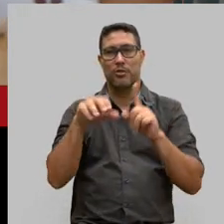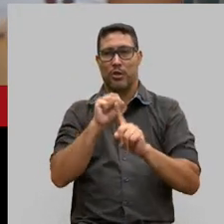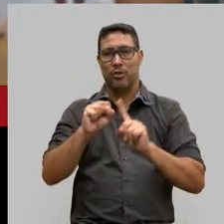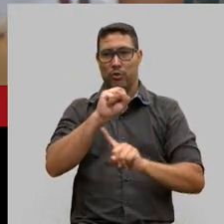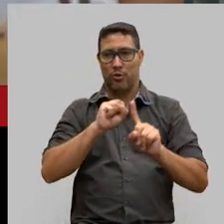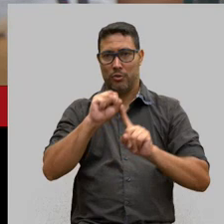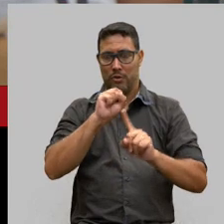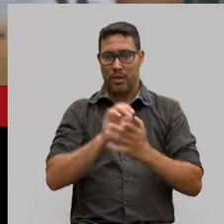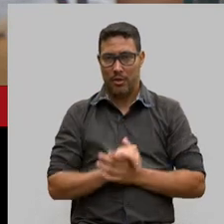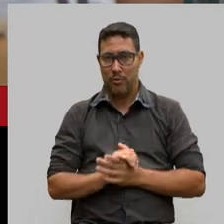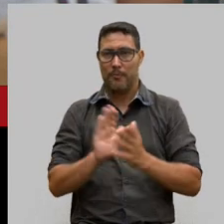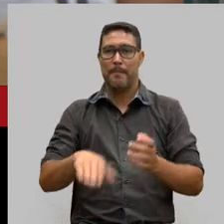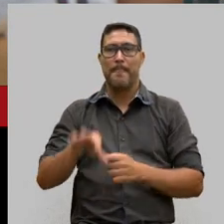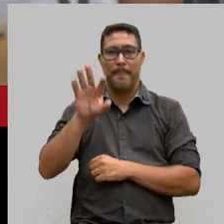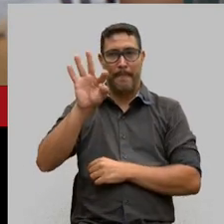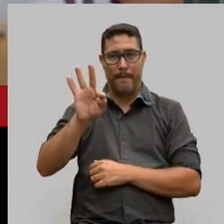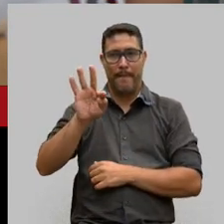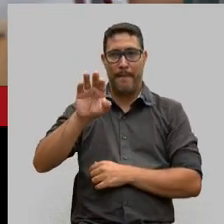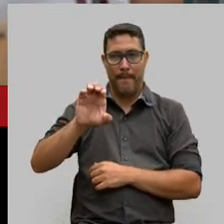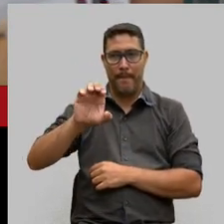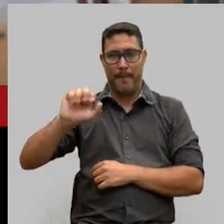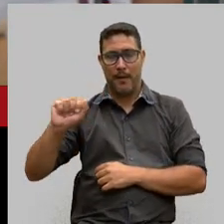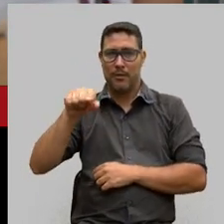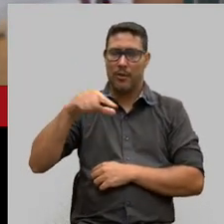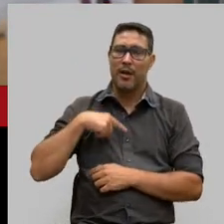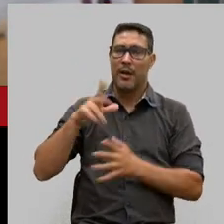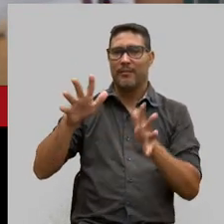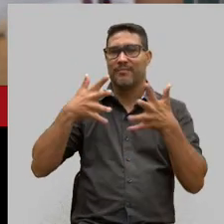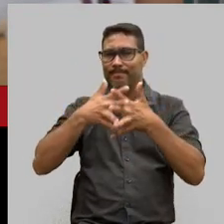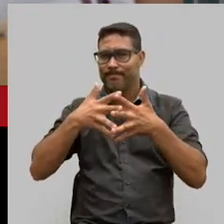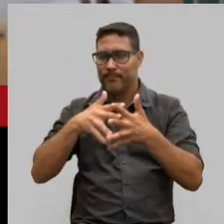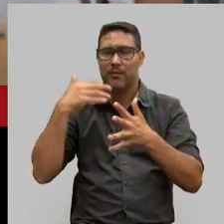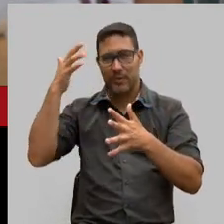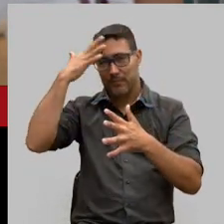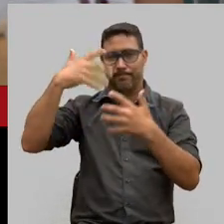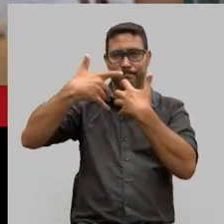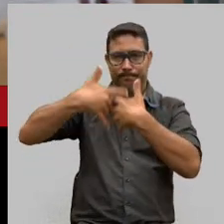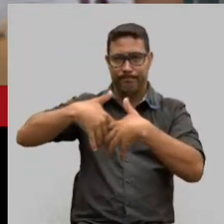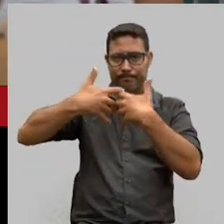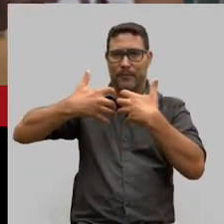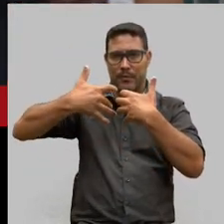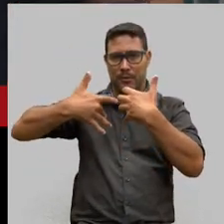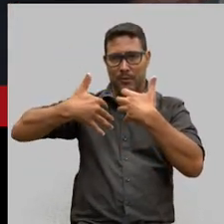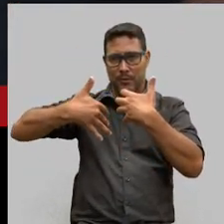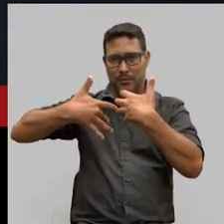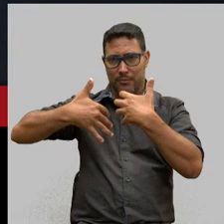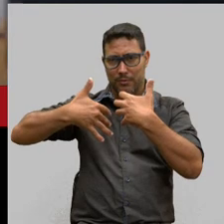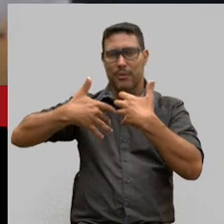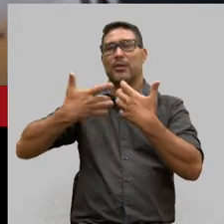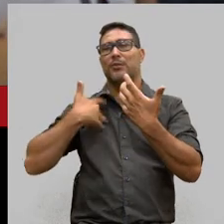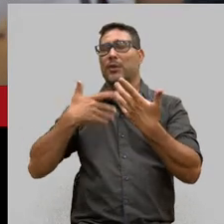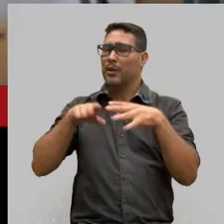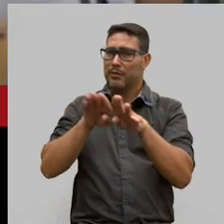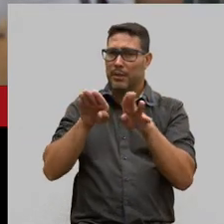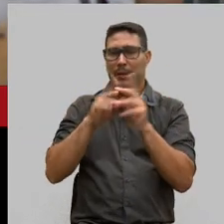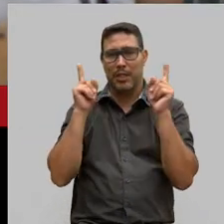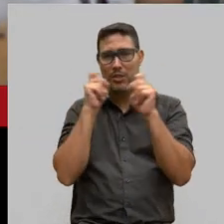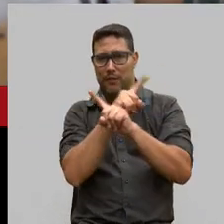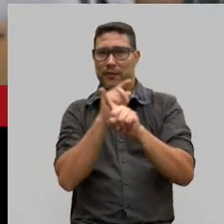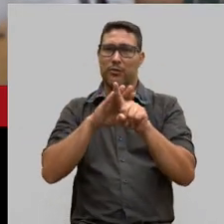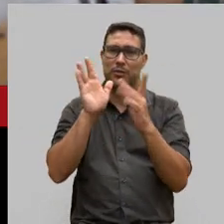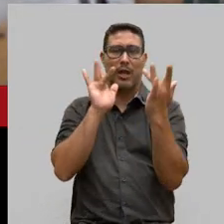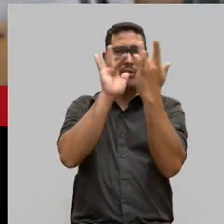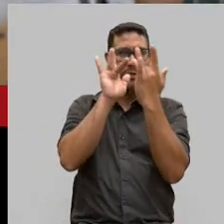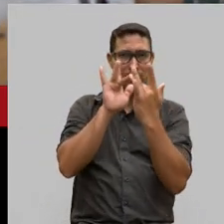autista teia afeta neurodesenvolvimento e se caracteriza por dificuldades na interação social e na